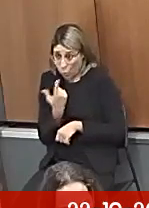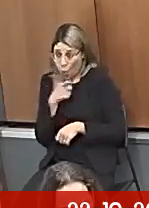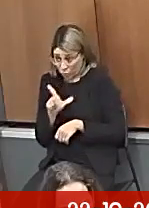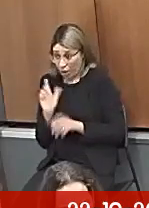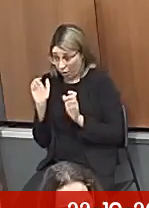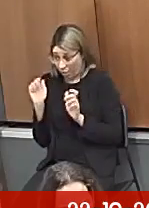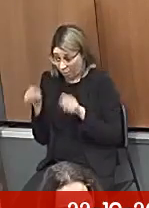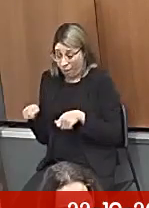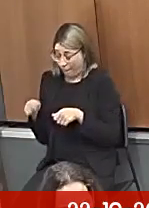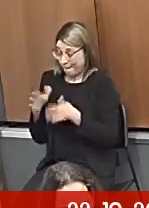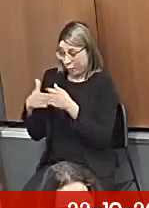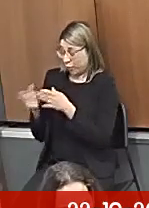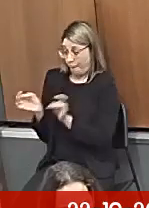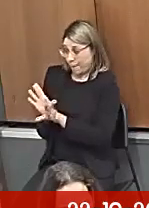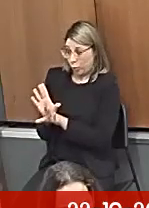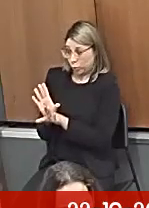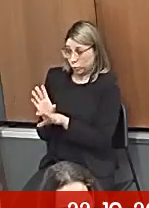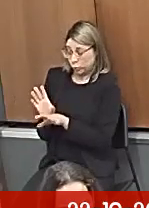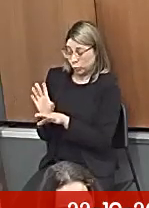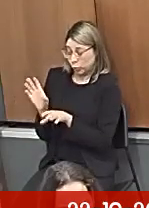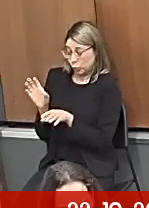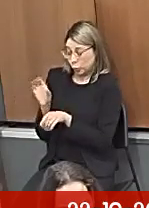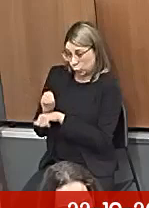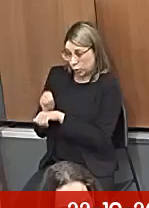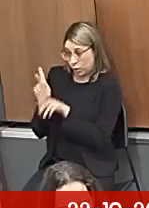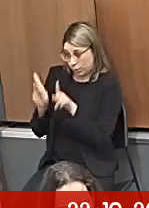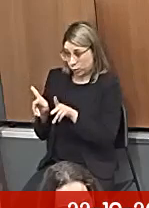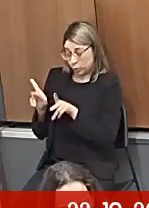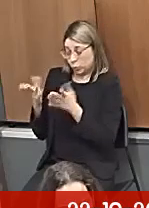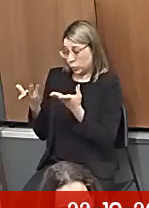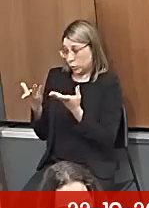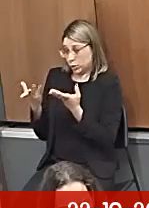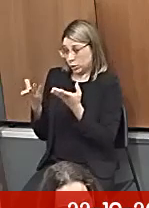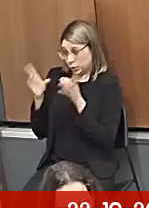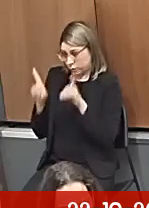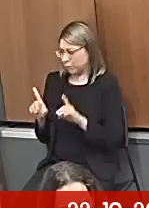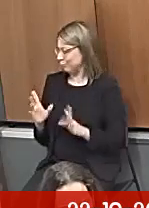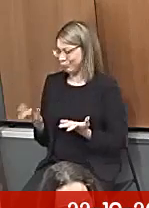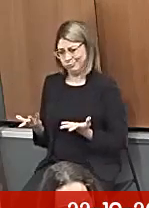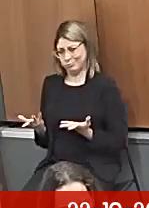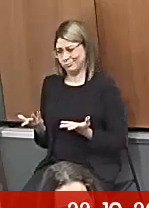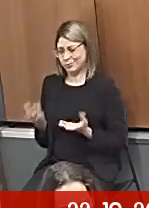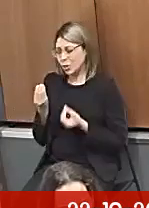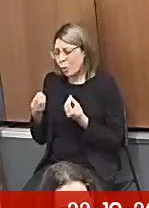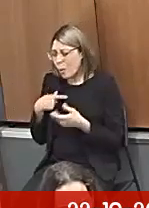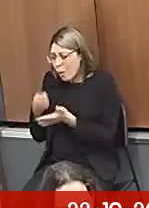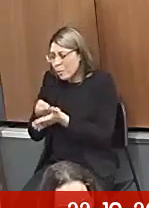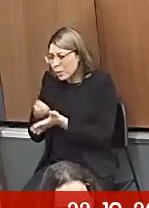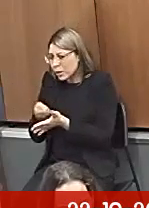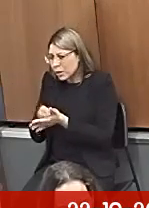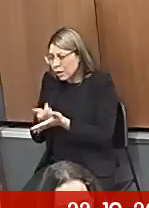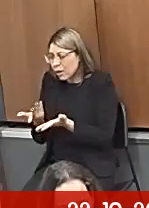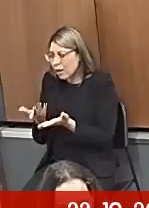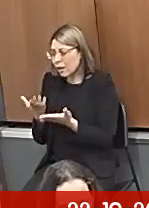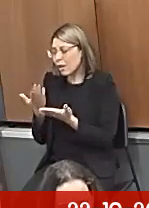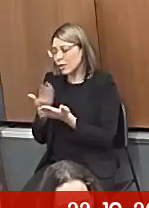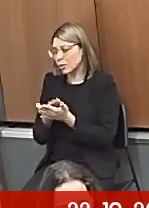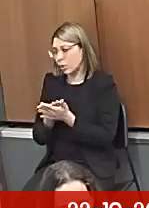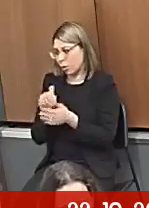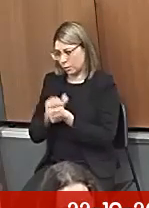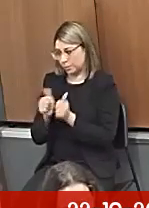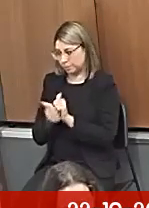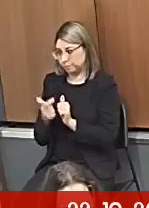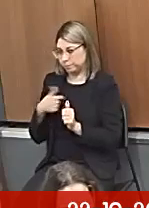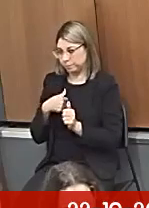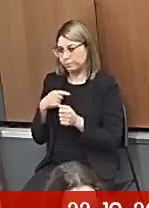Então, eu acho que a gente tem que pensar como obrigar as escolas a se adaptarem. Então, eu fiz até